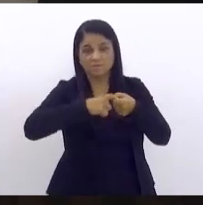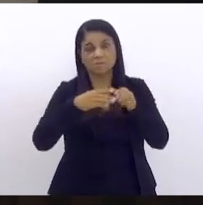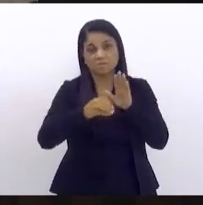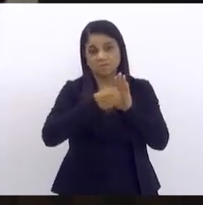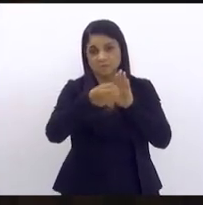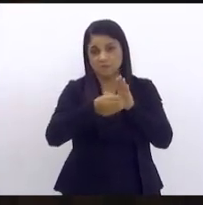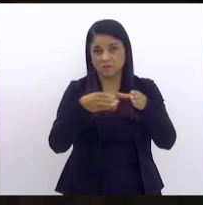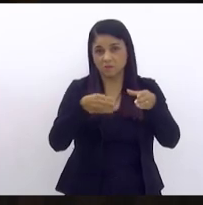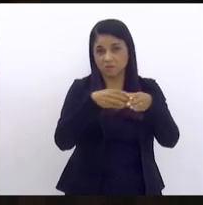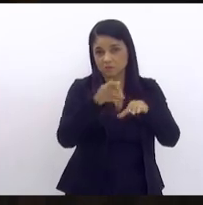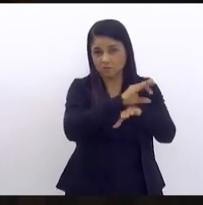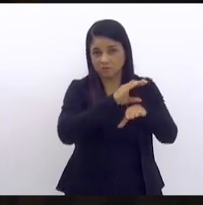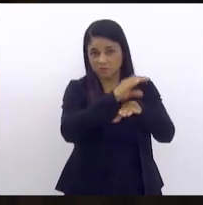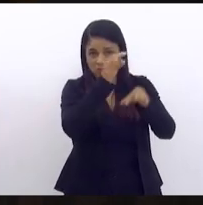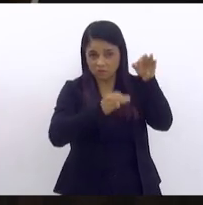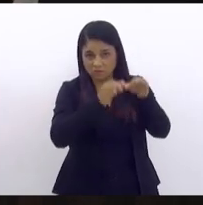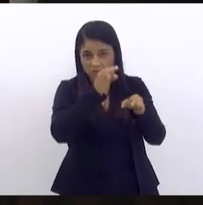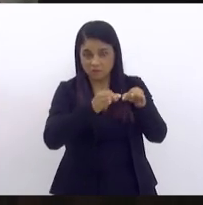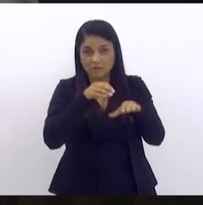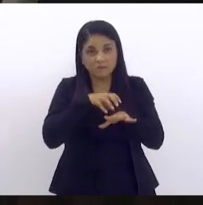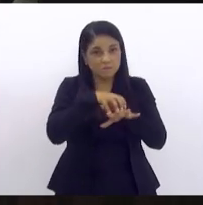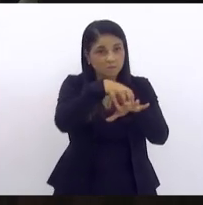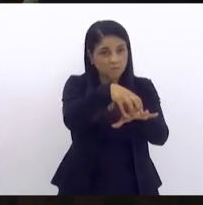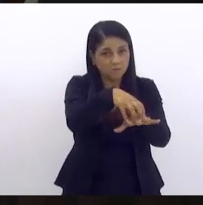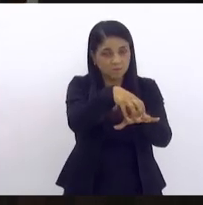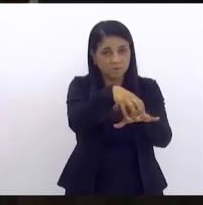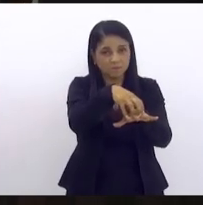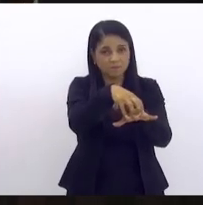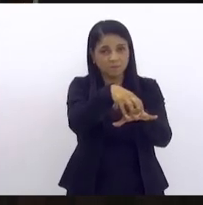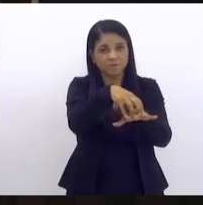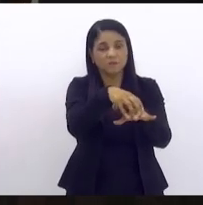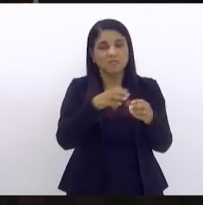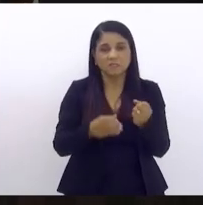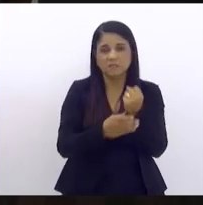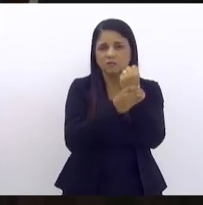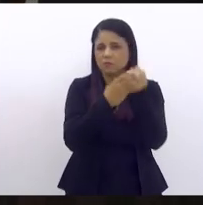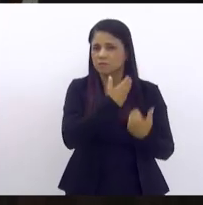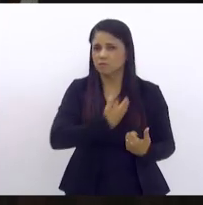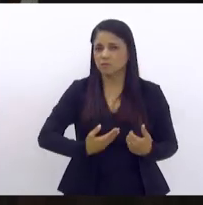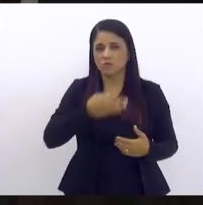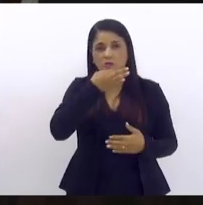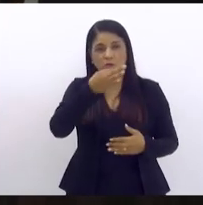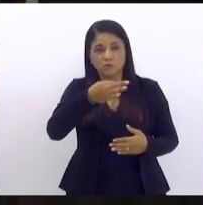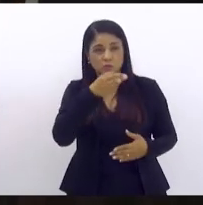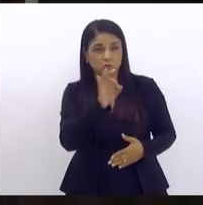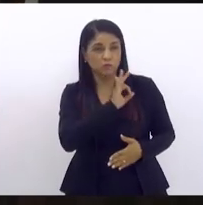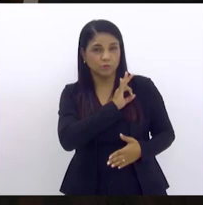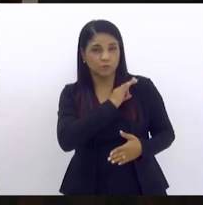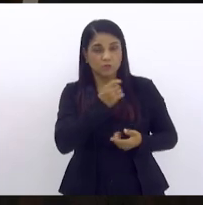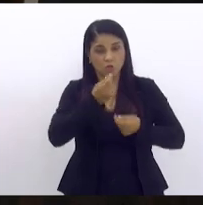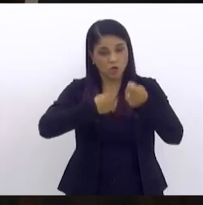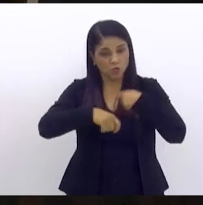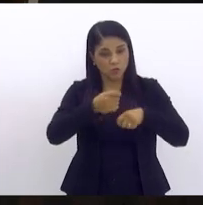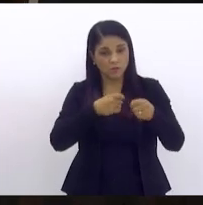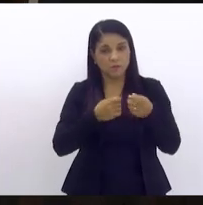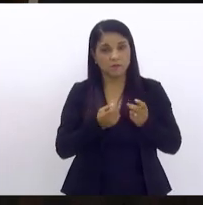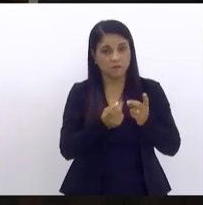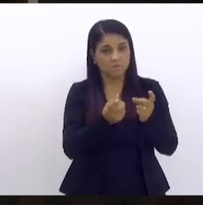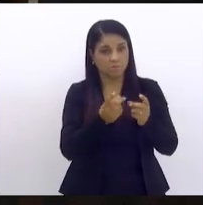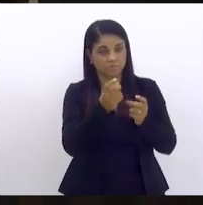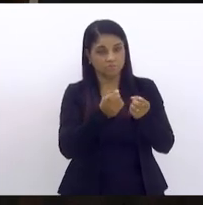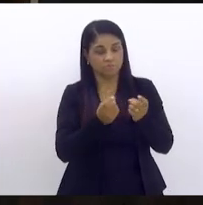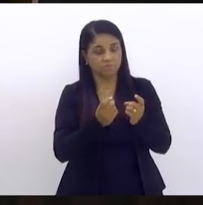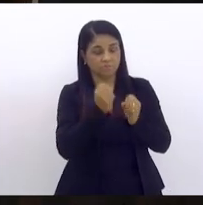das comissões de Constituição e Justiça, de Transporte, de Segurança Pública e Assuntos de Polícia, de Economia, Indústria e Comércio e